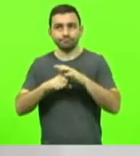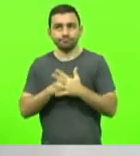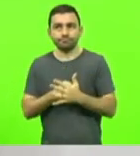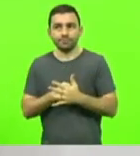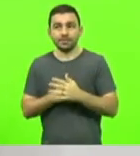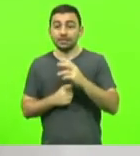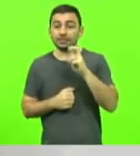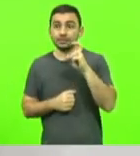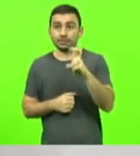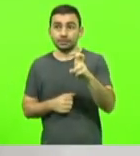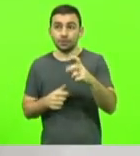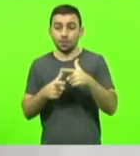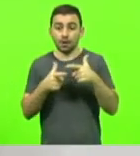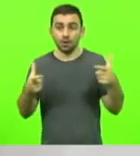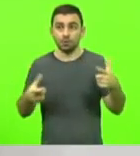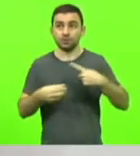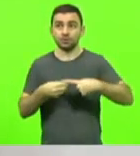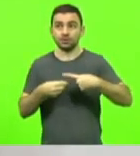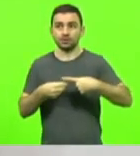de Santa Catarina têm hoje